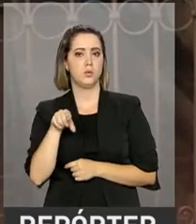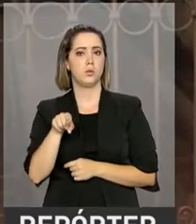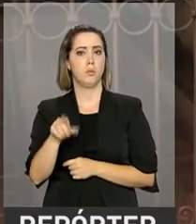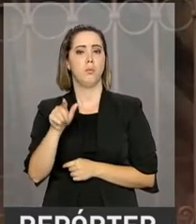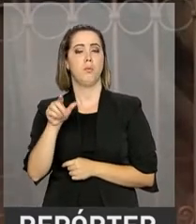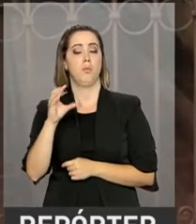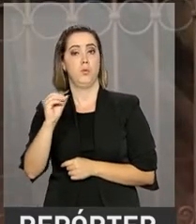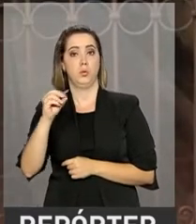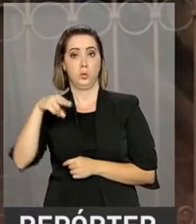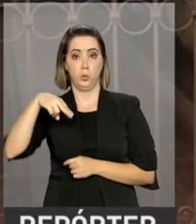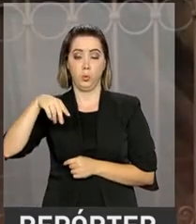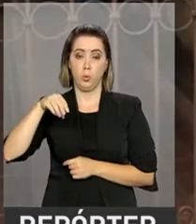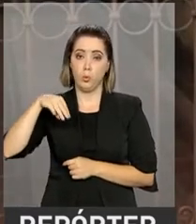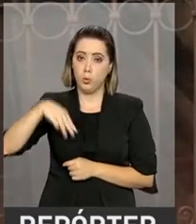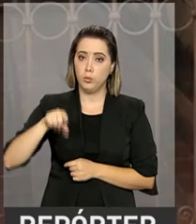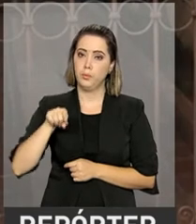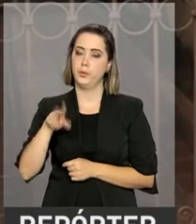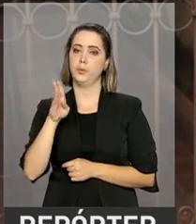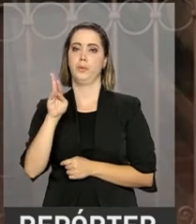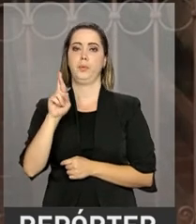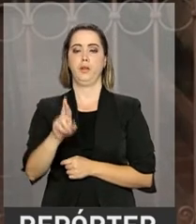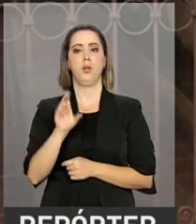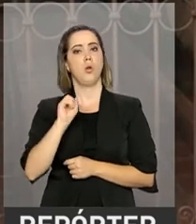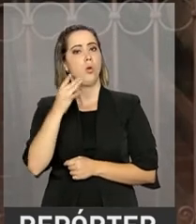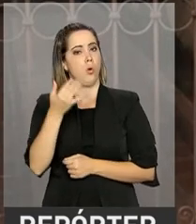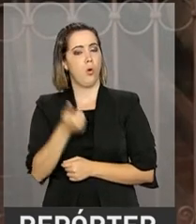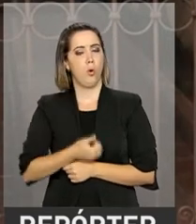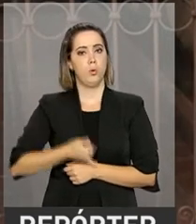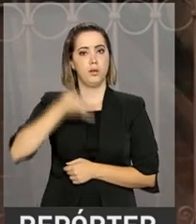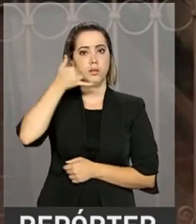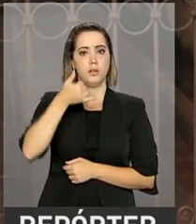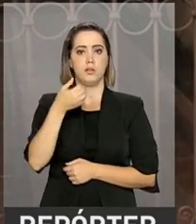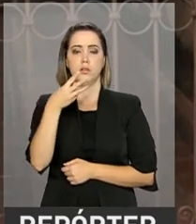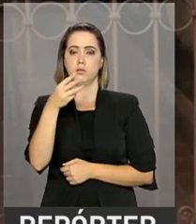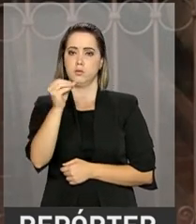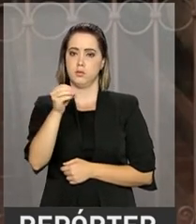www.correios.com.br ou pela central de atendimento ao cliente no telefone